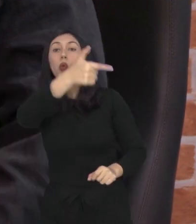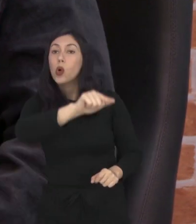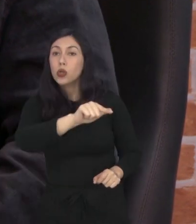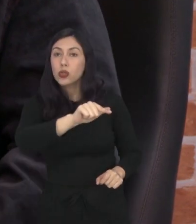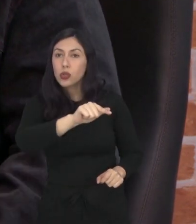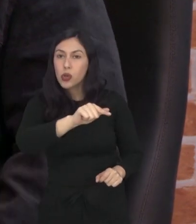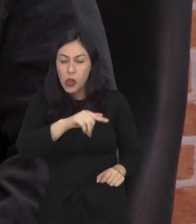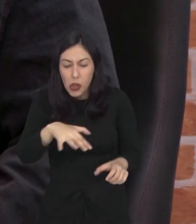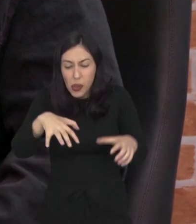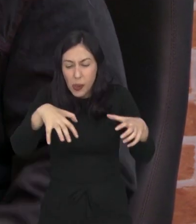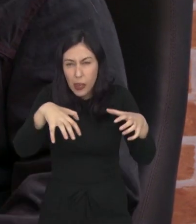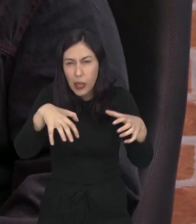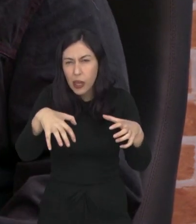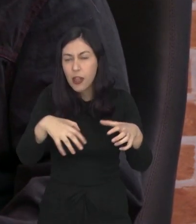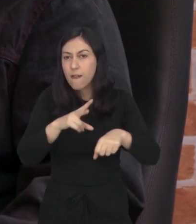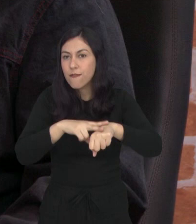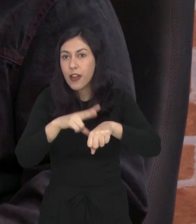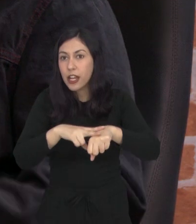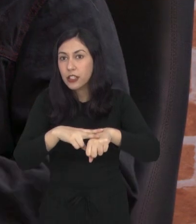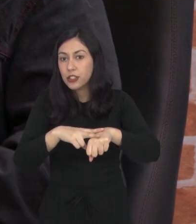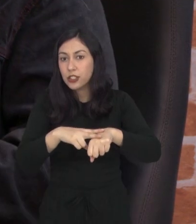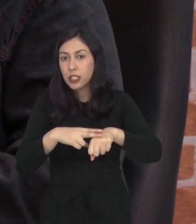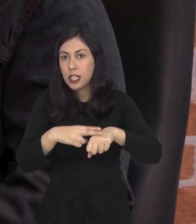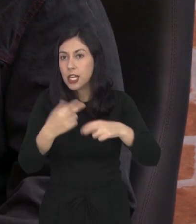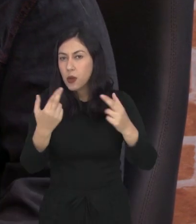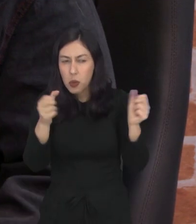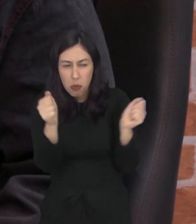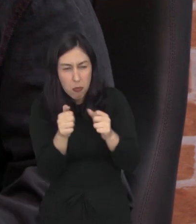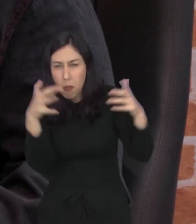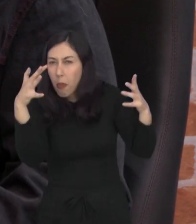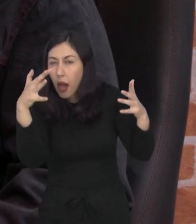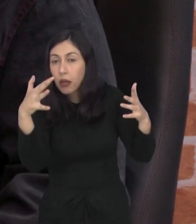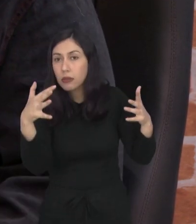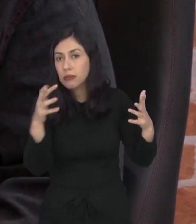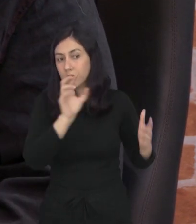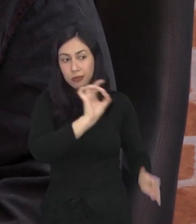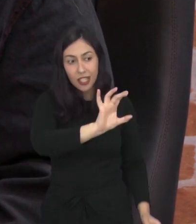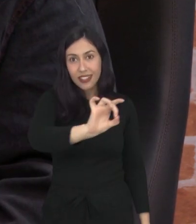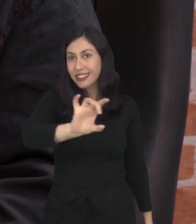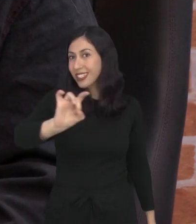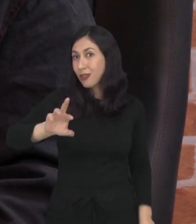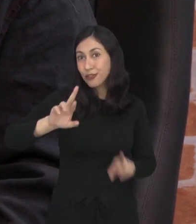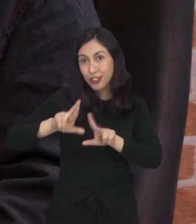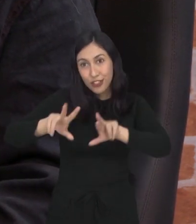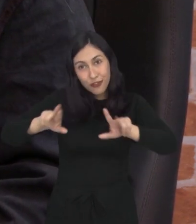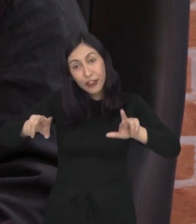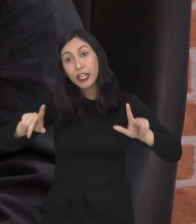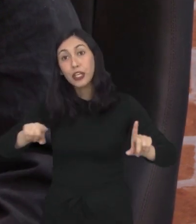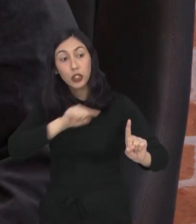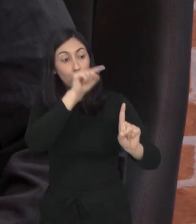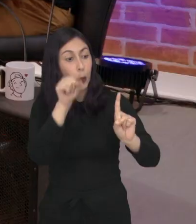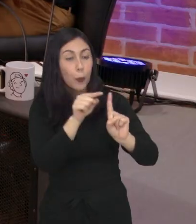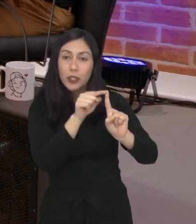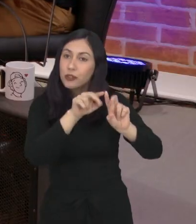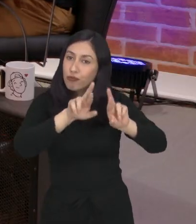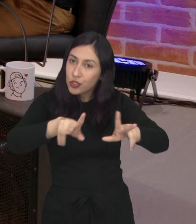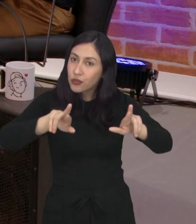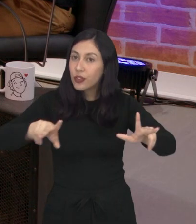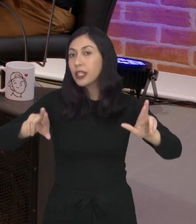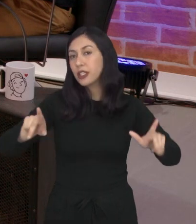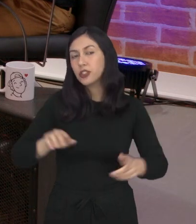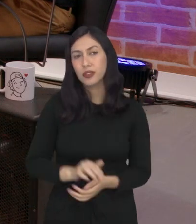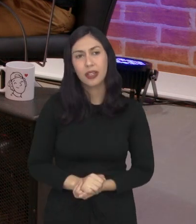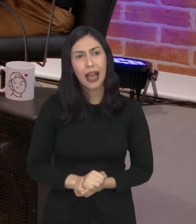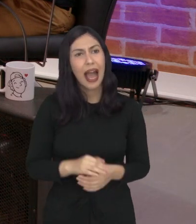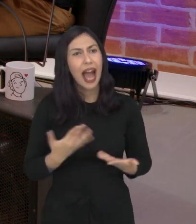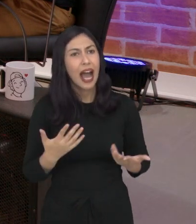bichinho verde, coisinha, que é um mago, para poder ajudar vocês. Assim vai indo. E aí vai ter a missão, e cada um vai ter sua utilidade. Em cada um, então, tipo assim,